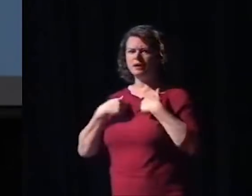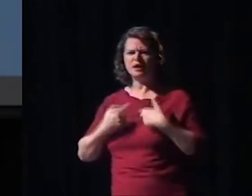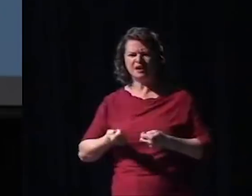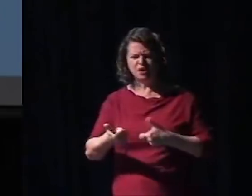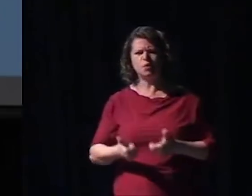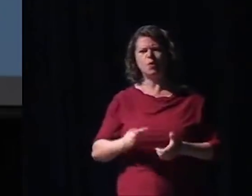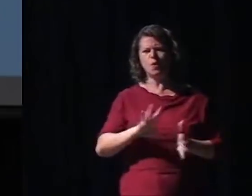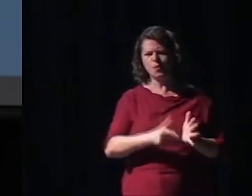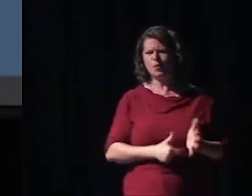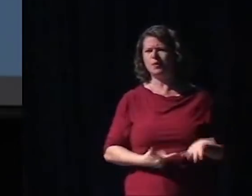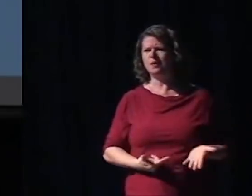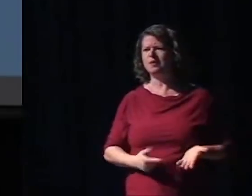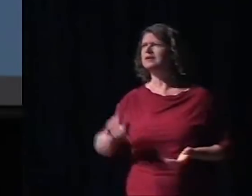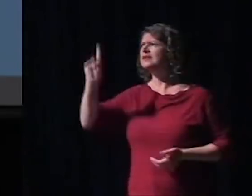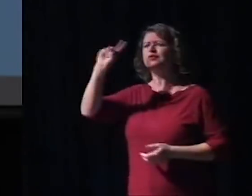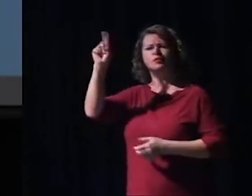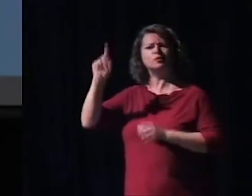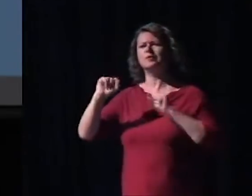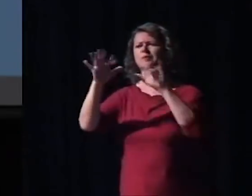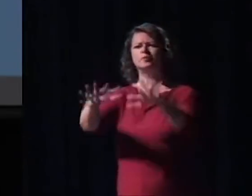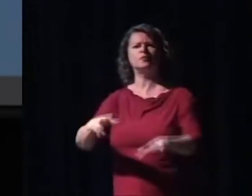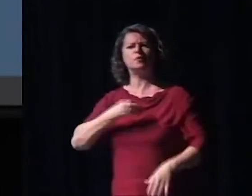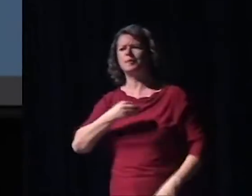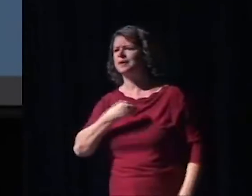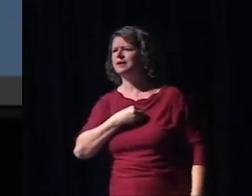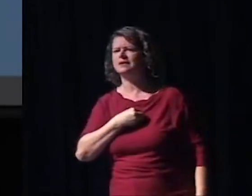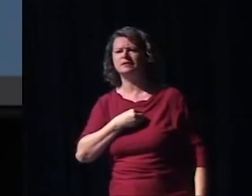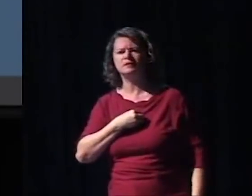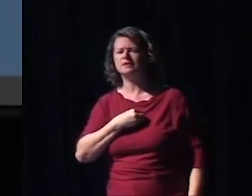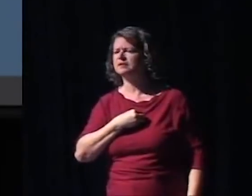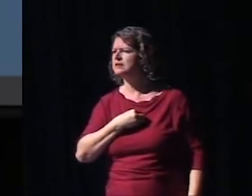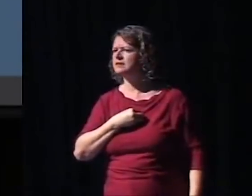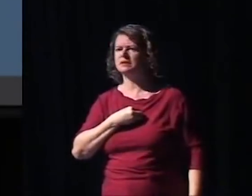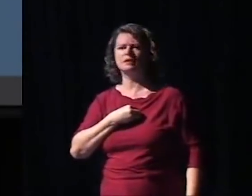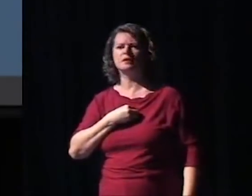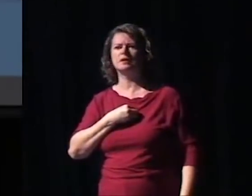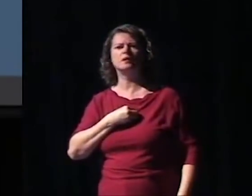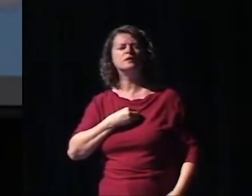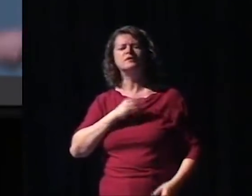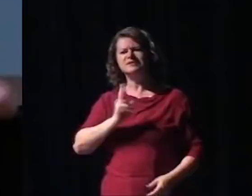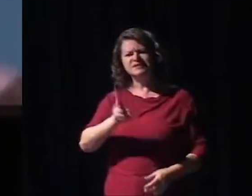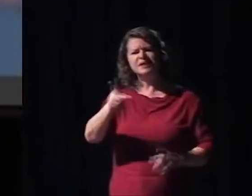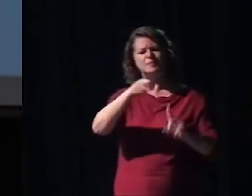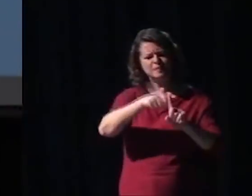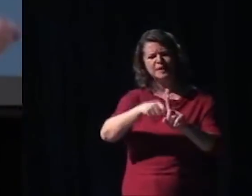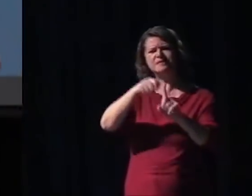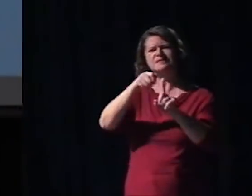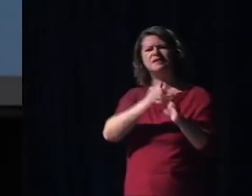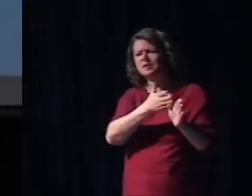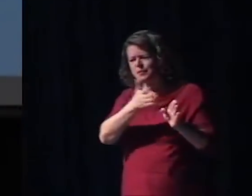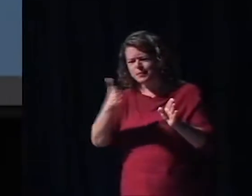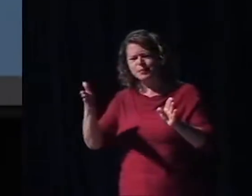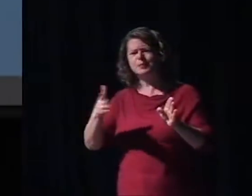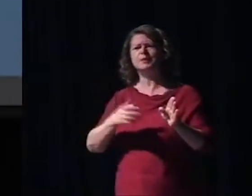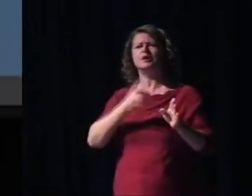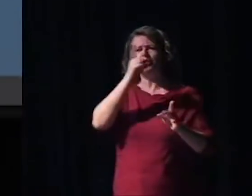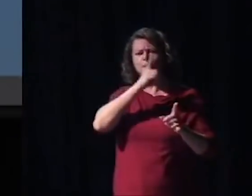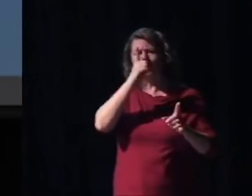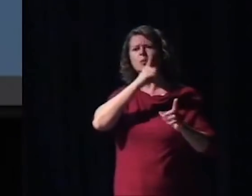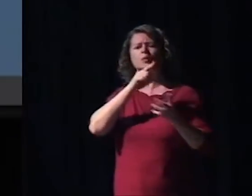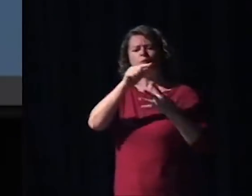Deus não abençoa o pecado. Nós estamos trabalhando isso todo mês de fevereiro: a santidade e